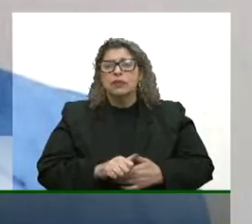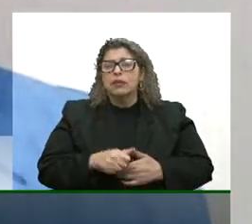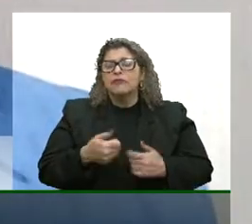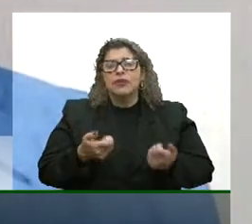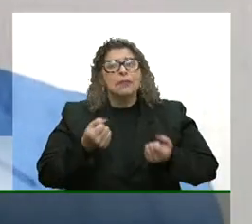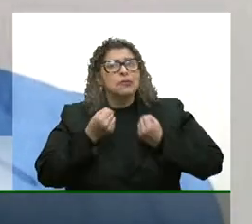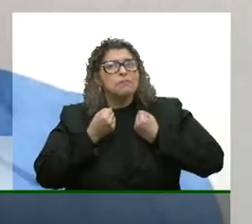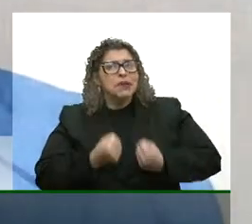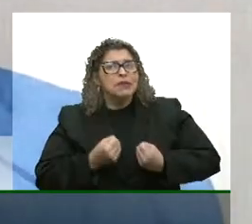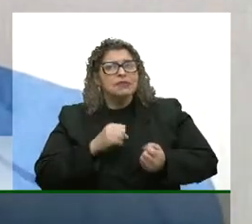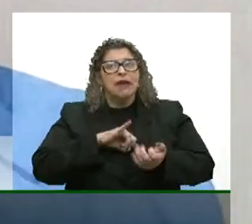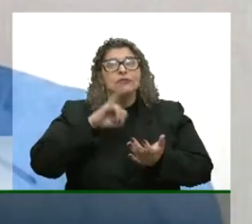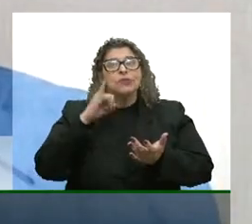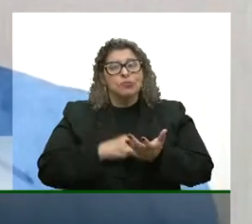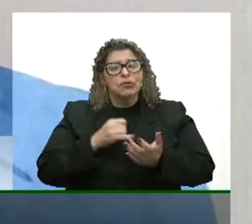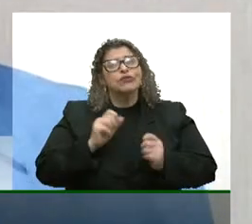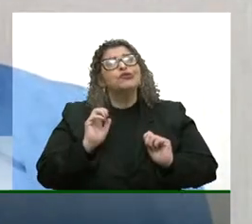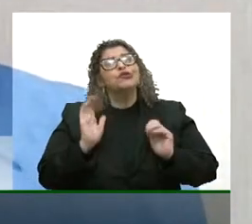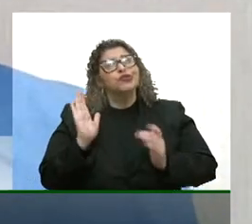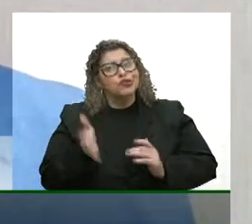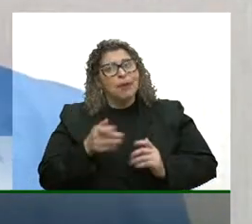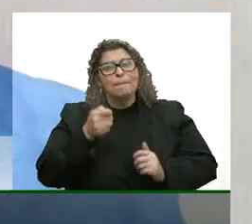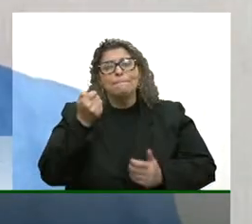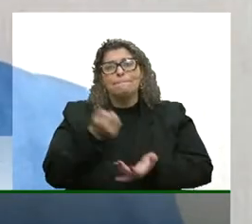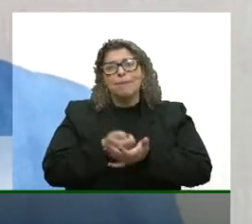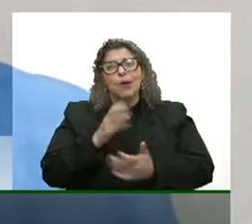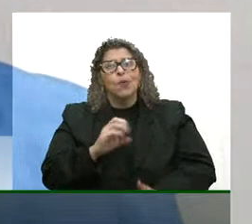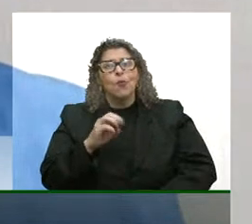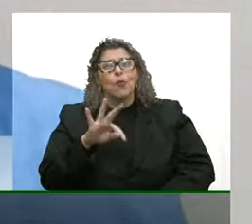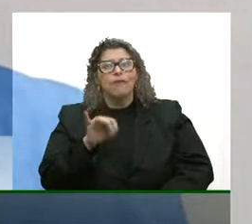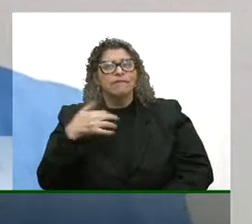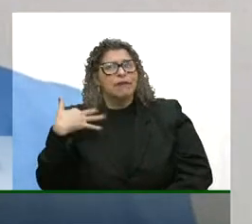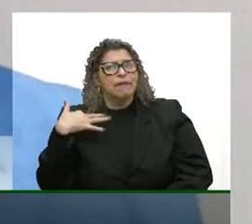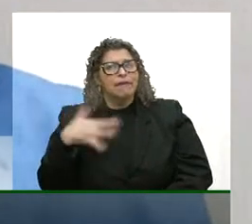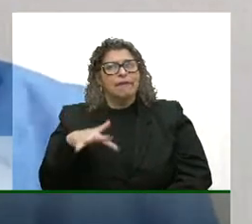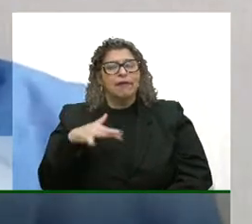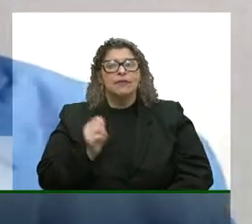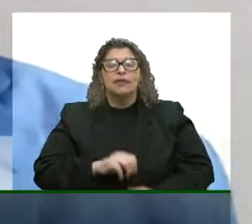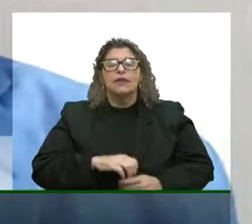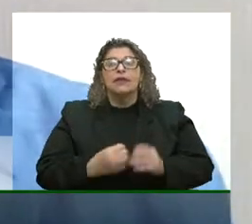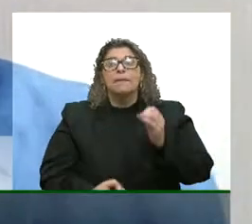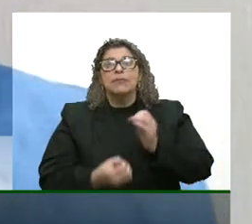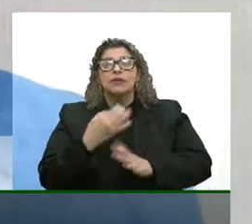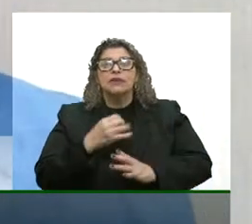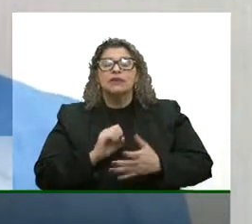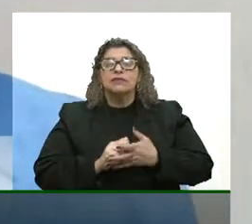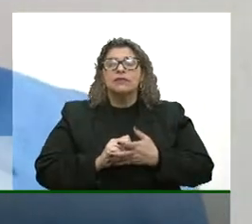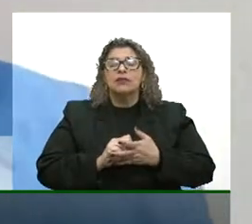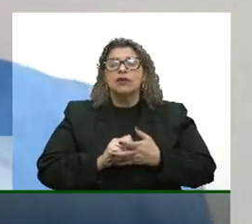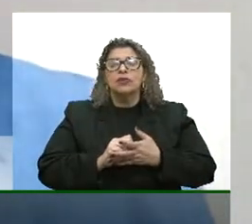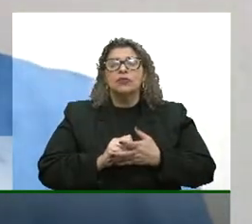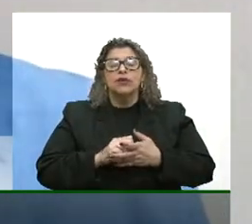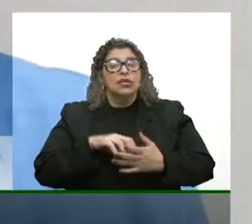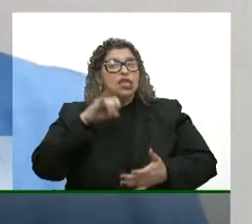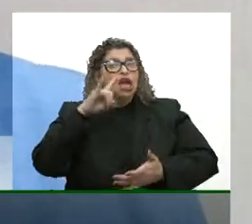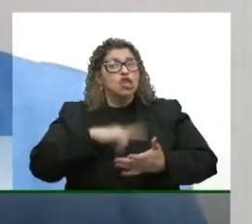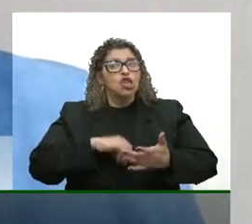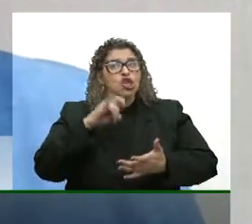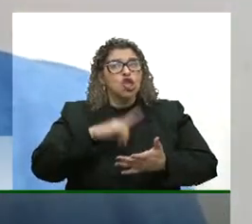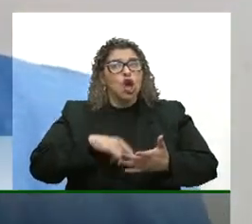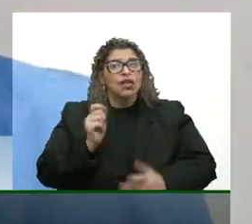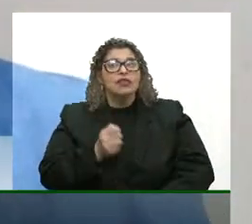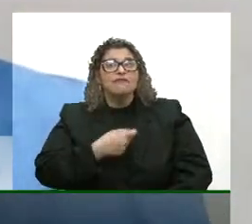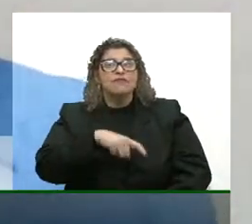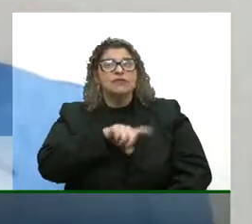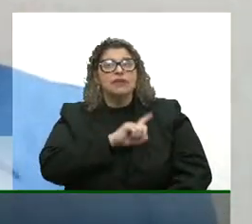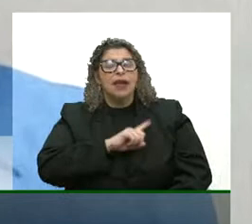cidadão que já paga uma conta muito cara. Eu concluo, por exemplo, com sugestões que apresentamos de implantação da nota fiscal paulista, que foi apresentado em fevereiro